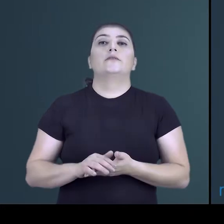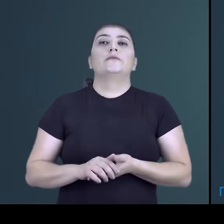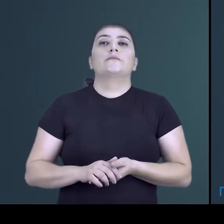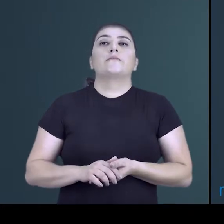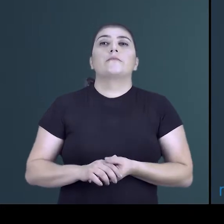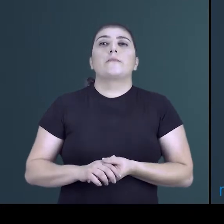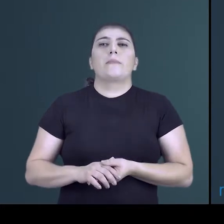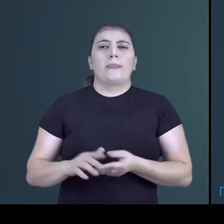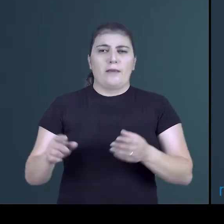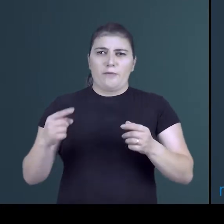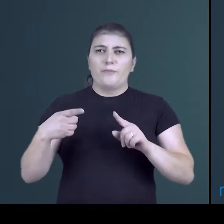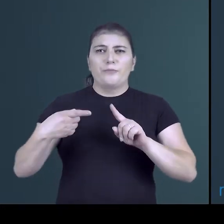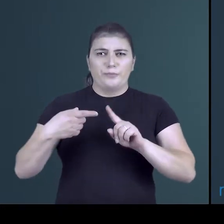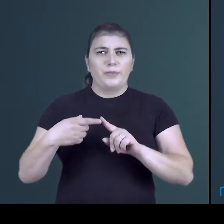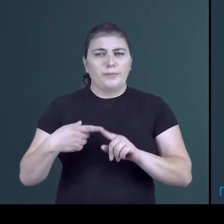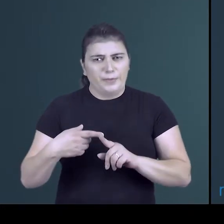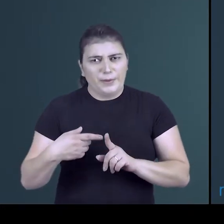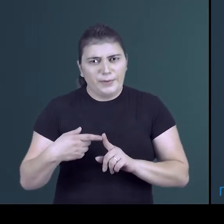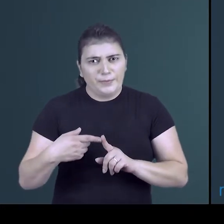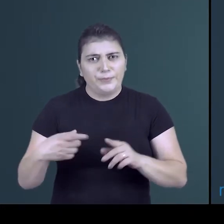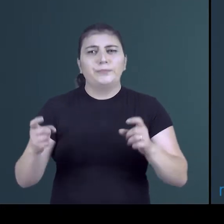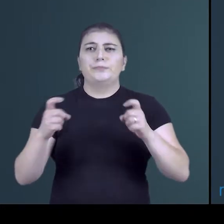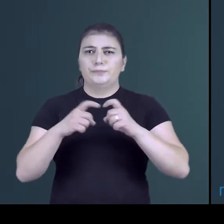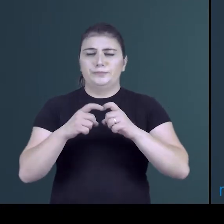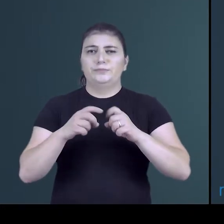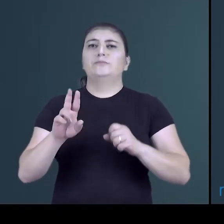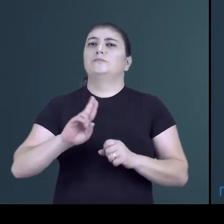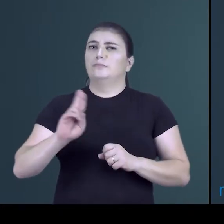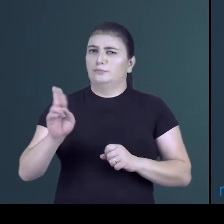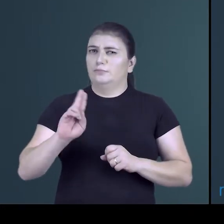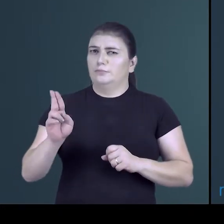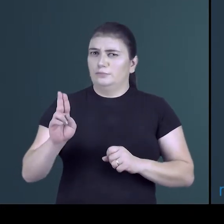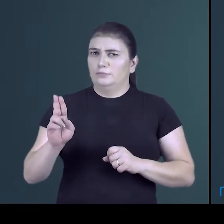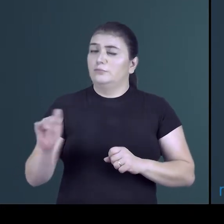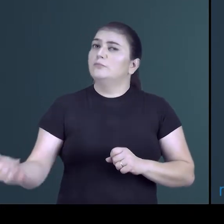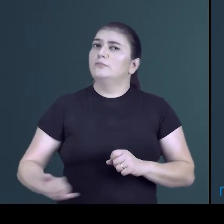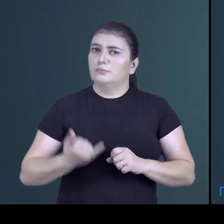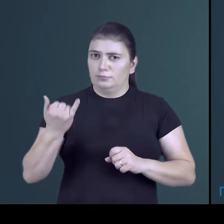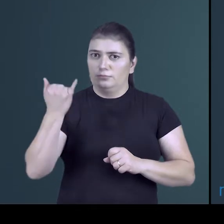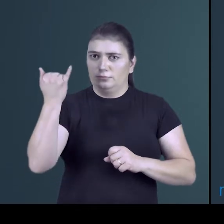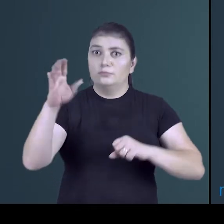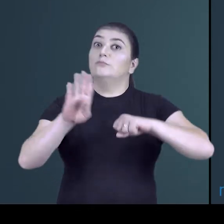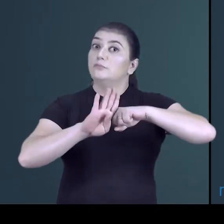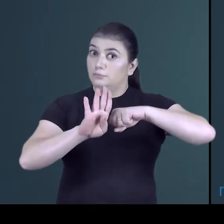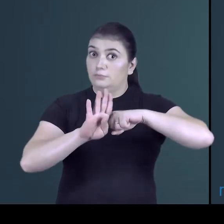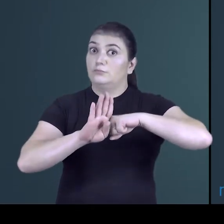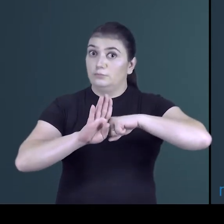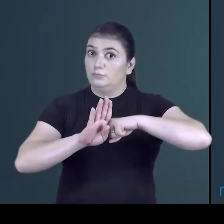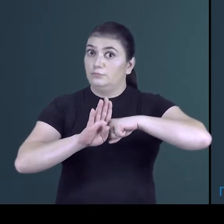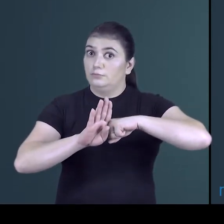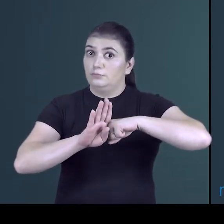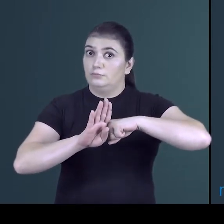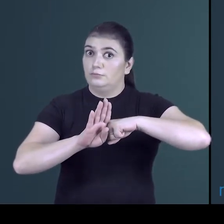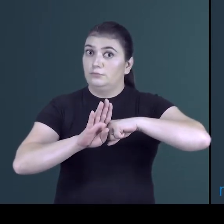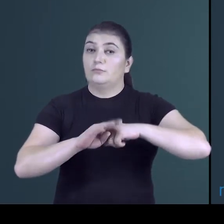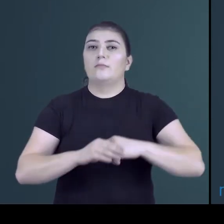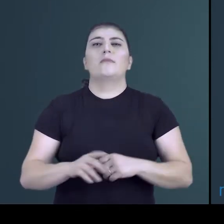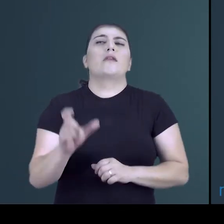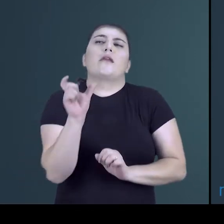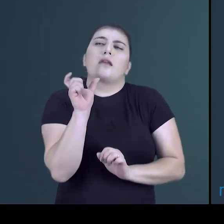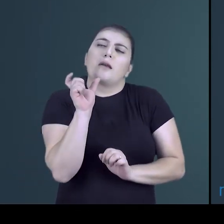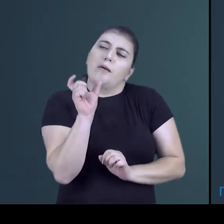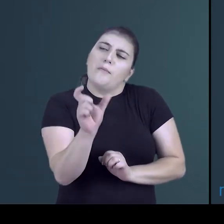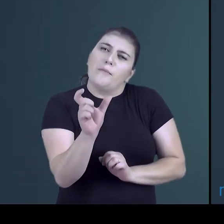direção. No primeiro momento que falamos de concordância nominal, o elemento mais importante é o substantivo. Isto